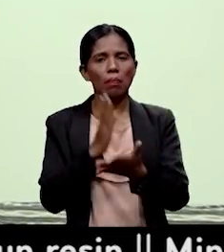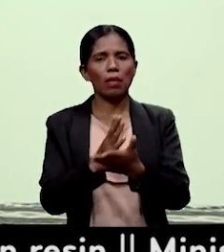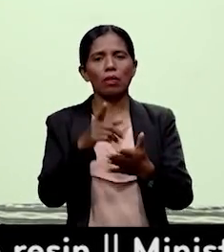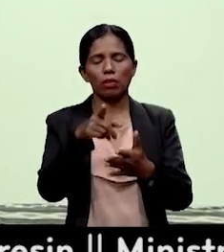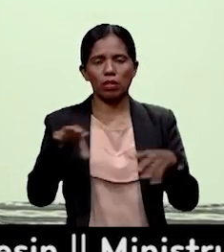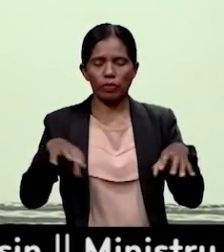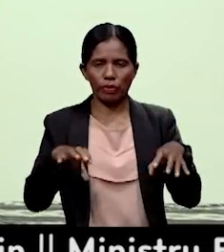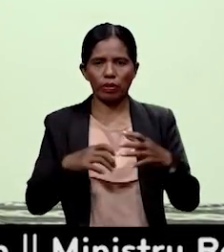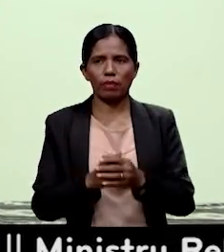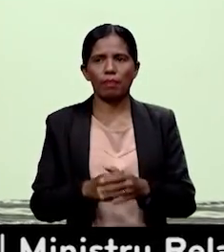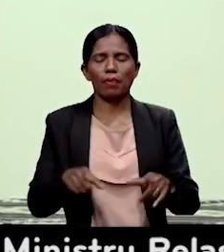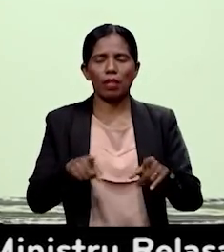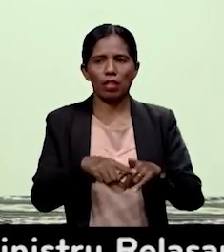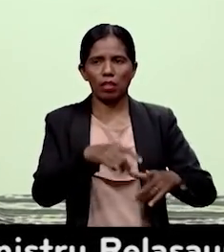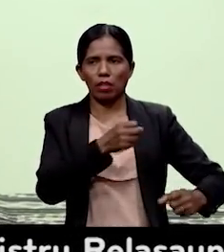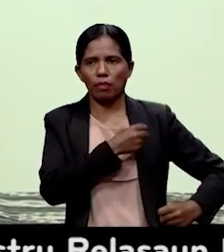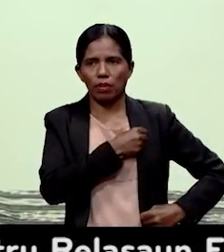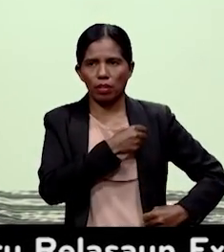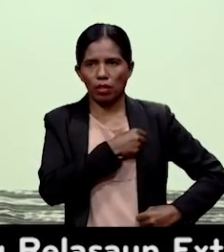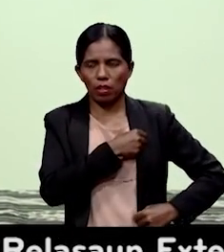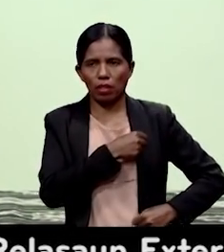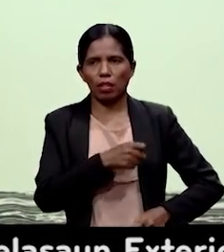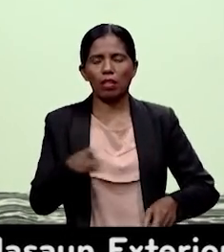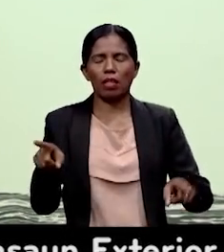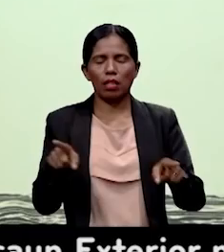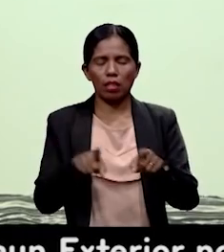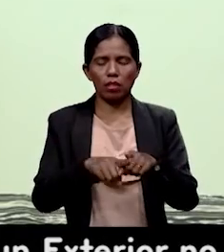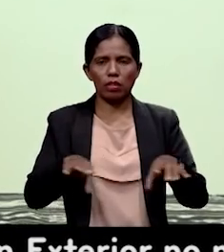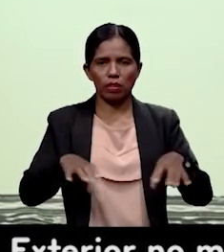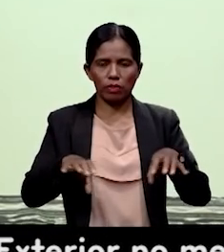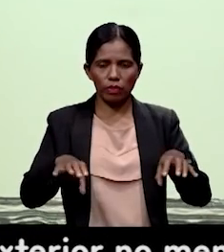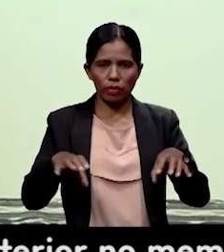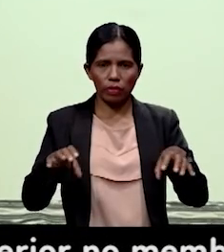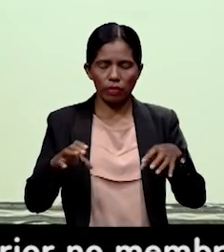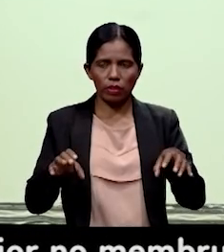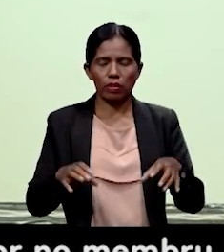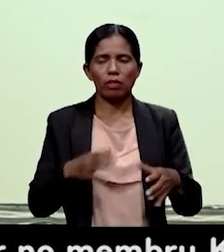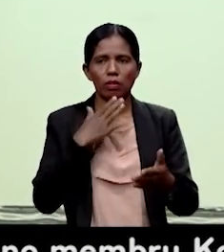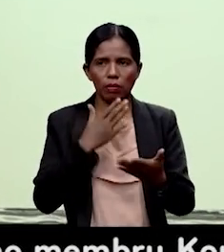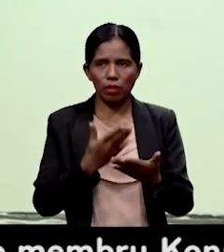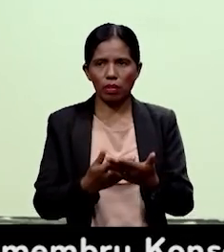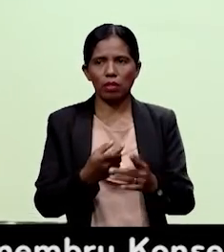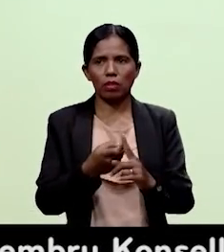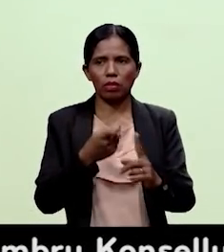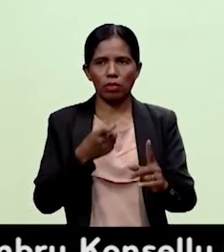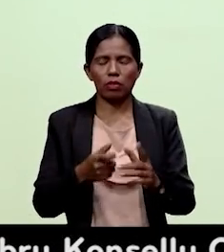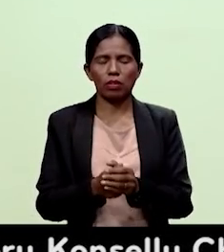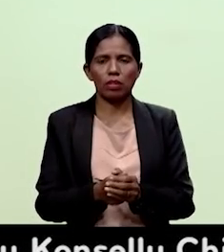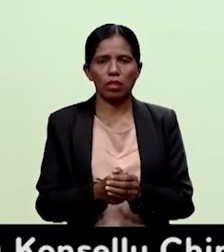Mas bem, há nessa militar, há nessa profissional. Há um militar que não vai ligar a academia